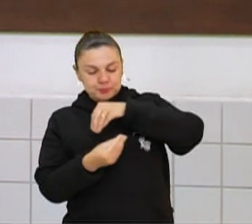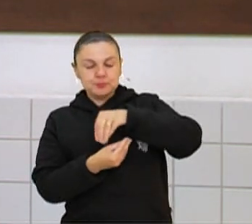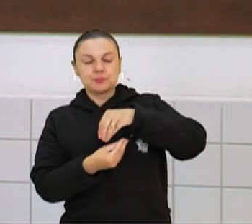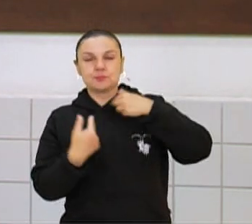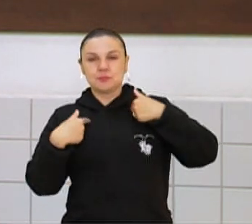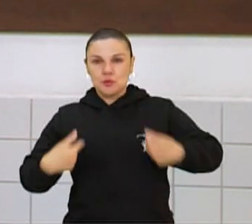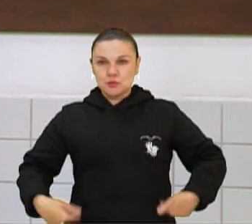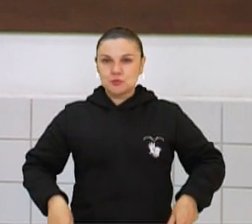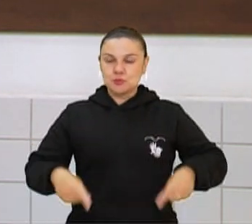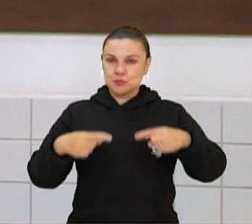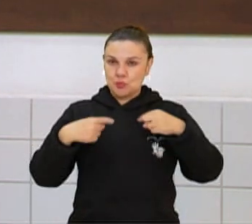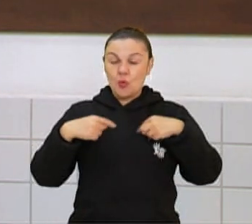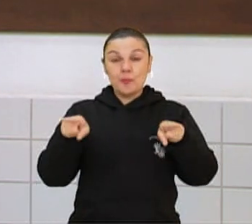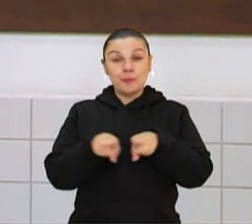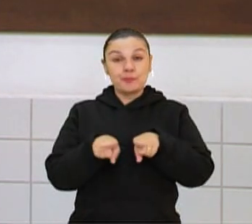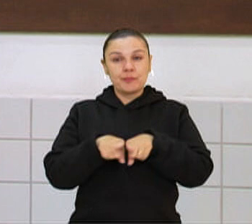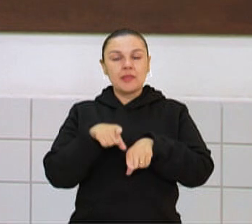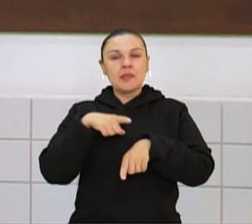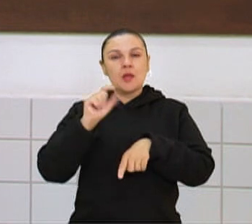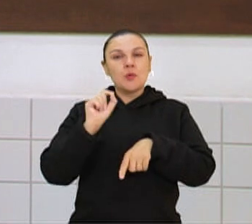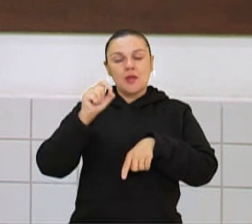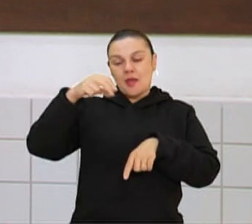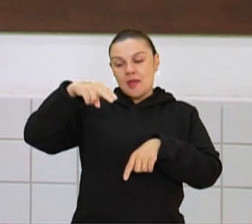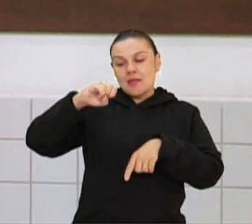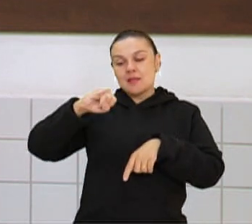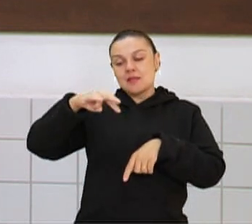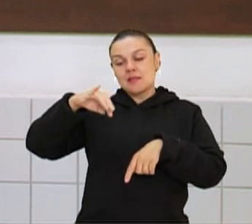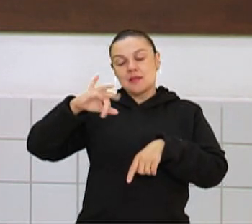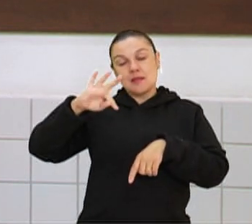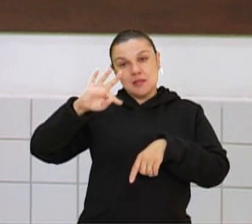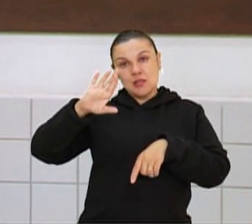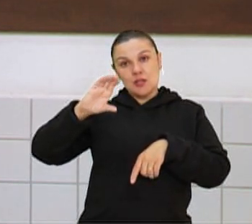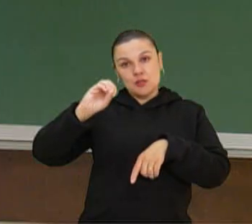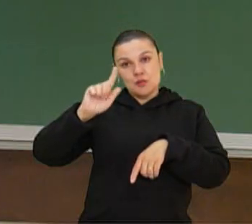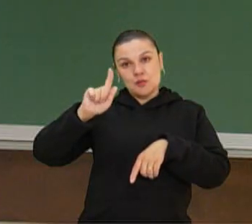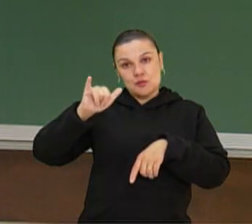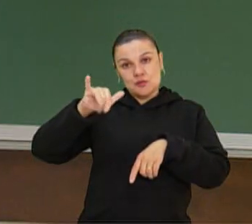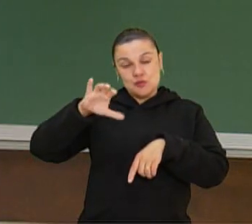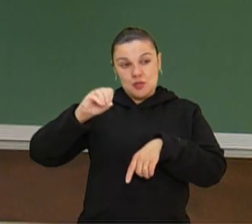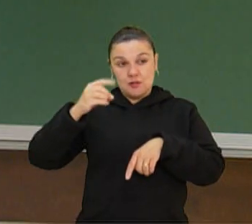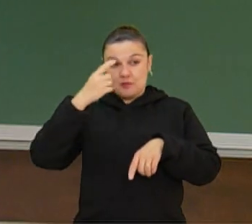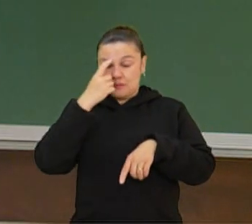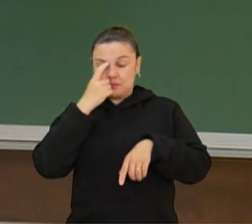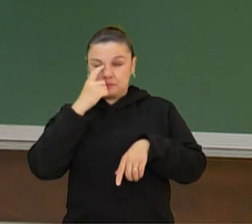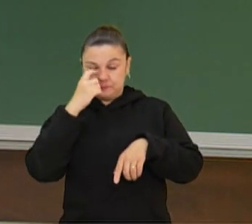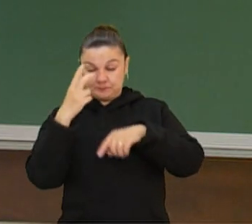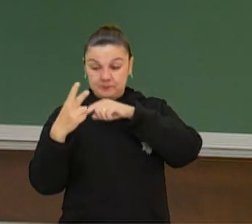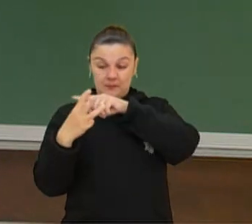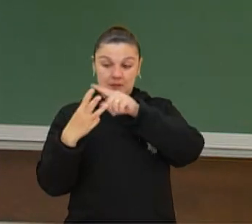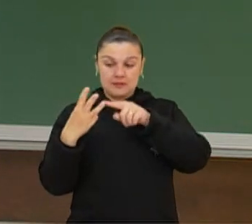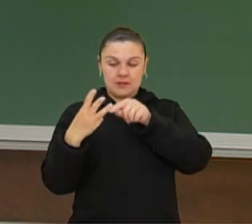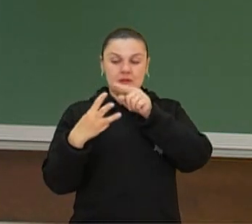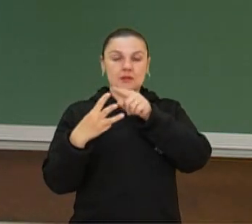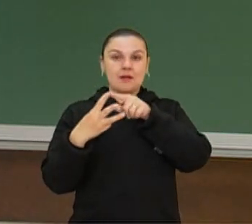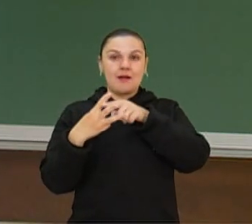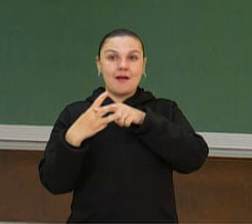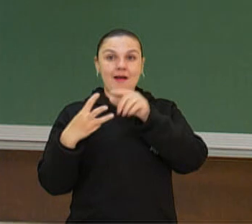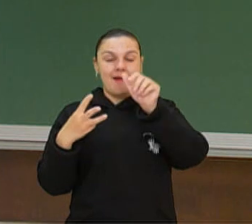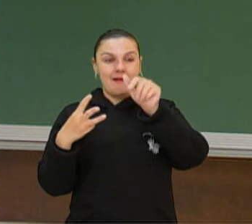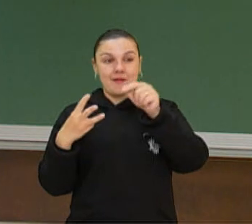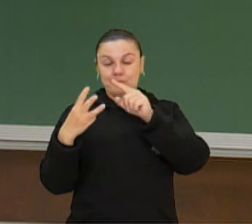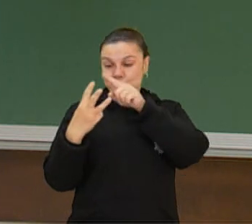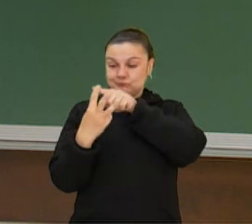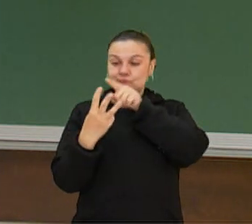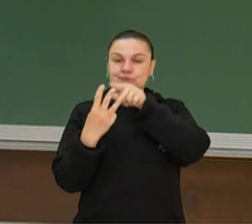subprodutos que têm nitrogênio. E quais são esses subprodutos aqui? Eu trouxe 3 subprodutos aqui para vocês, que são ácido úrico, ureia